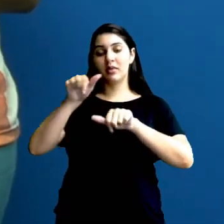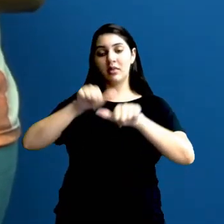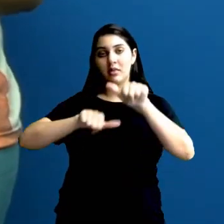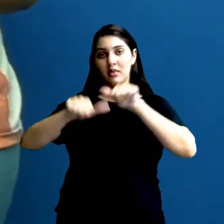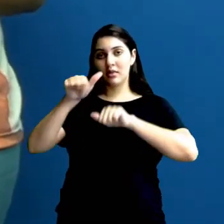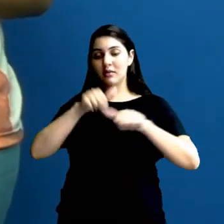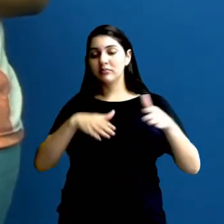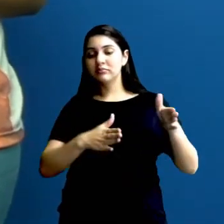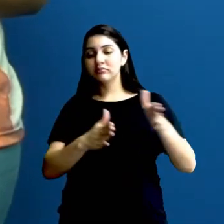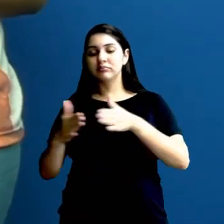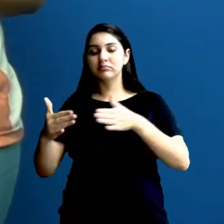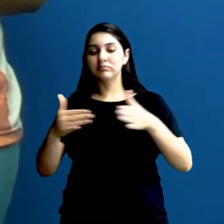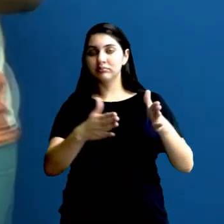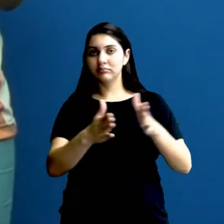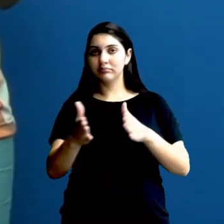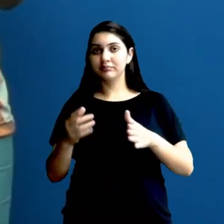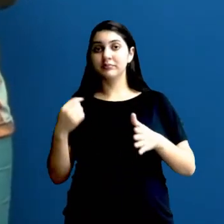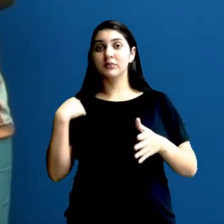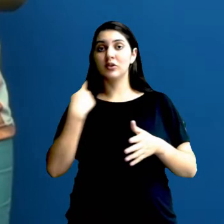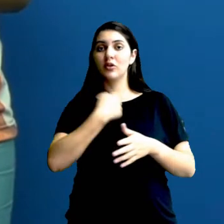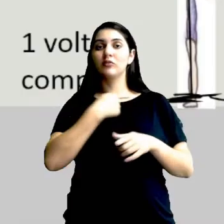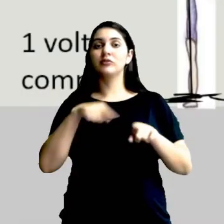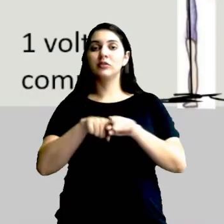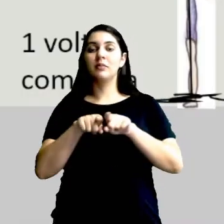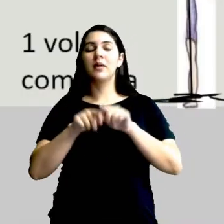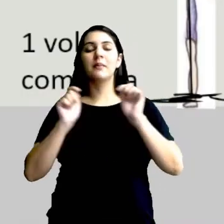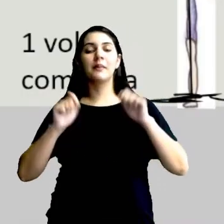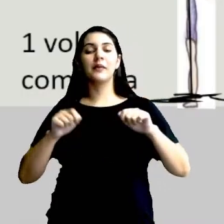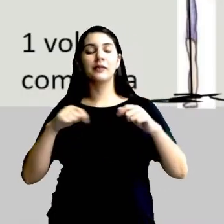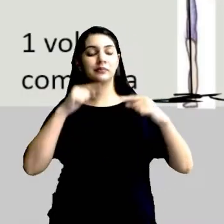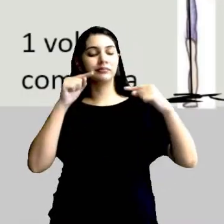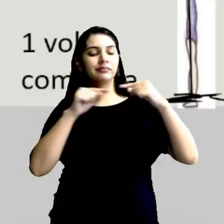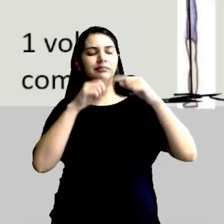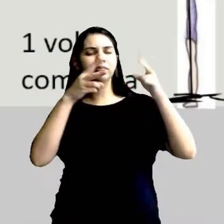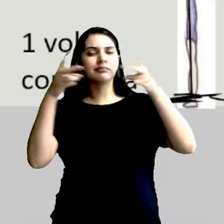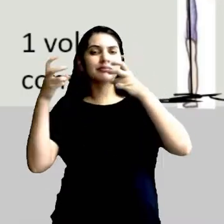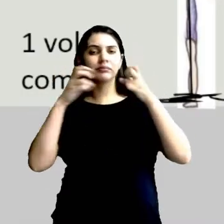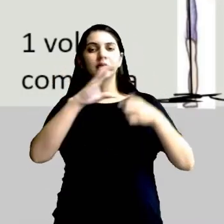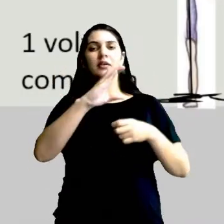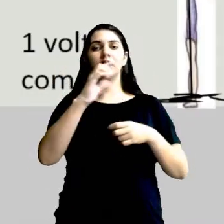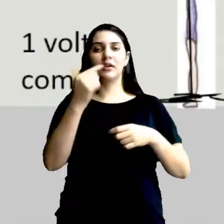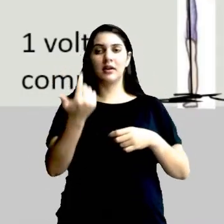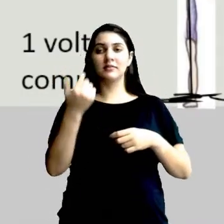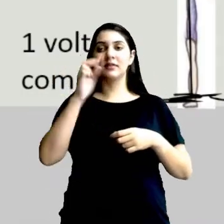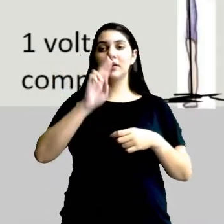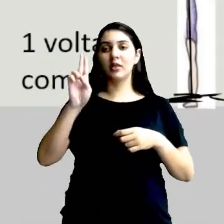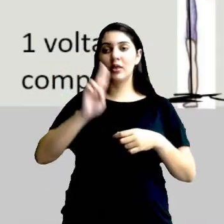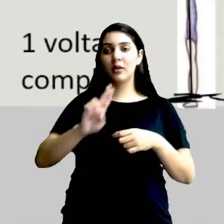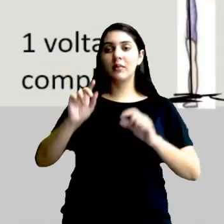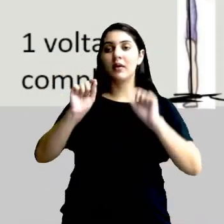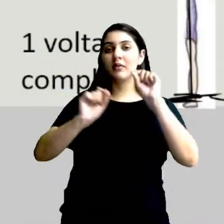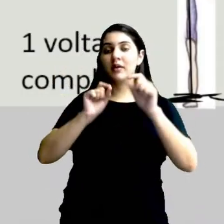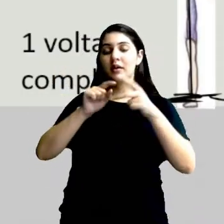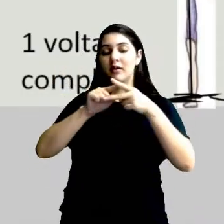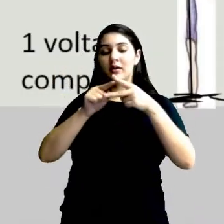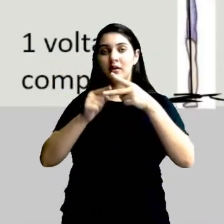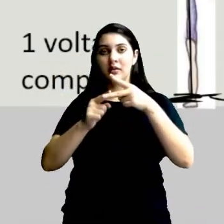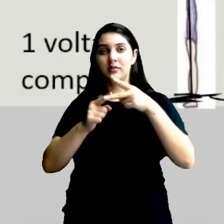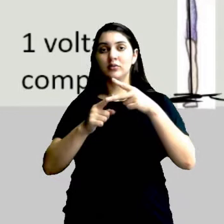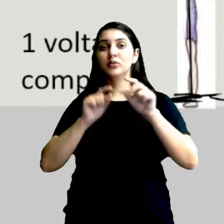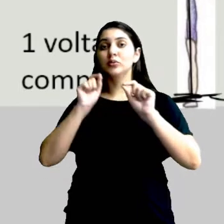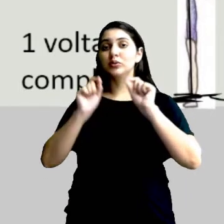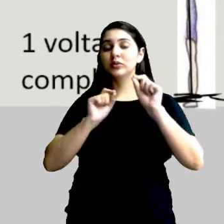nas mudanças de direções. Nós também podemos identificar, classificar e nomear